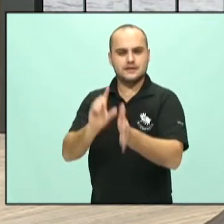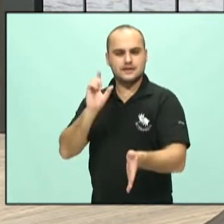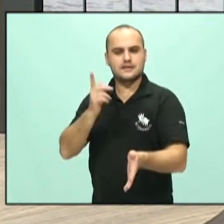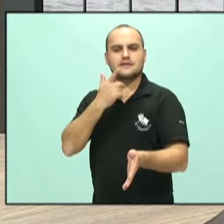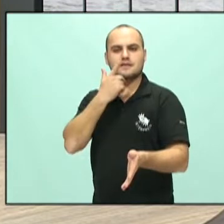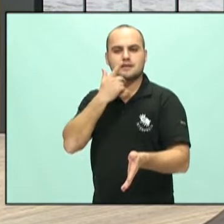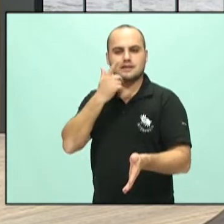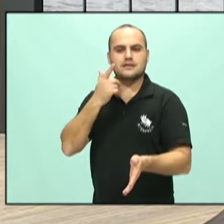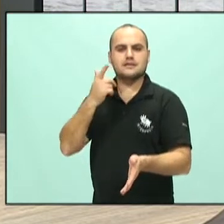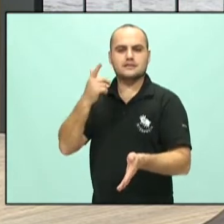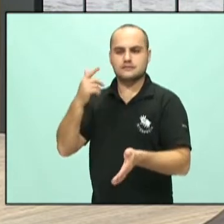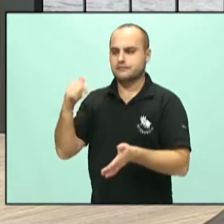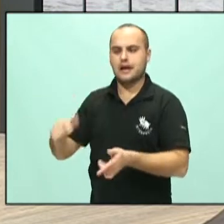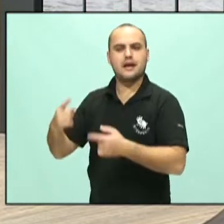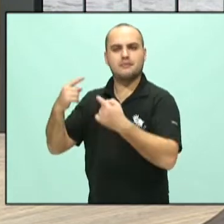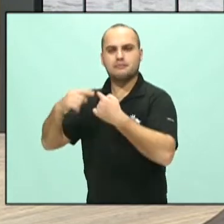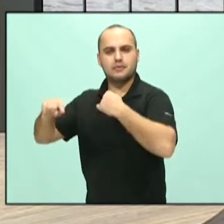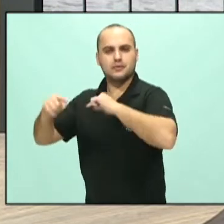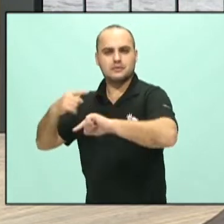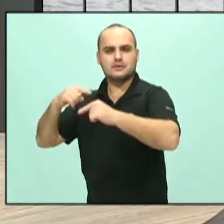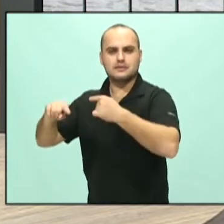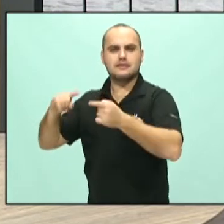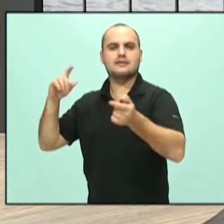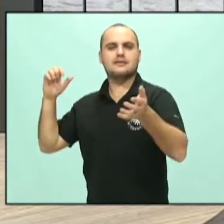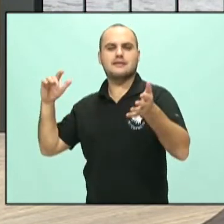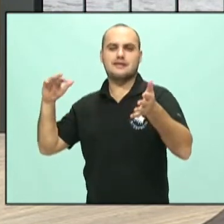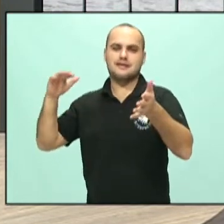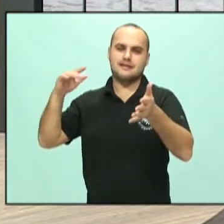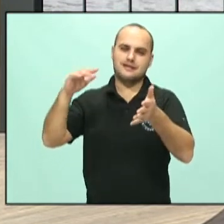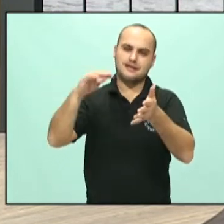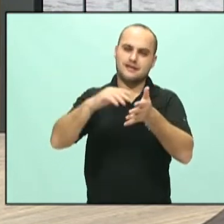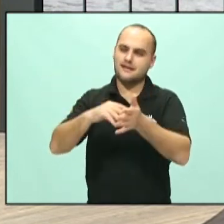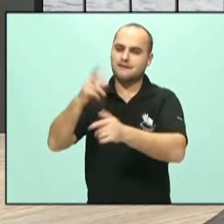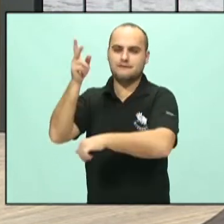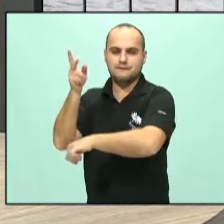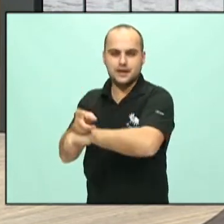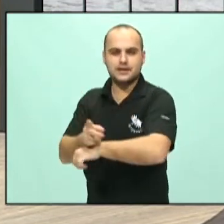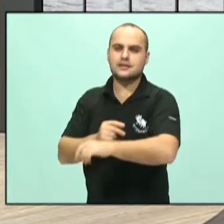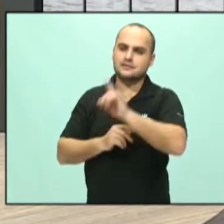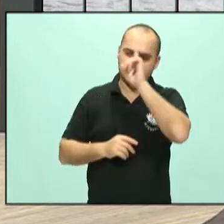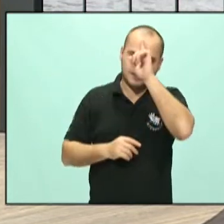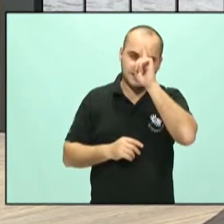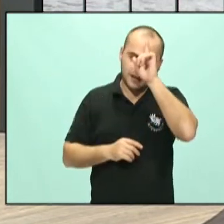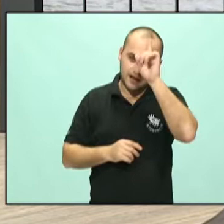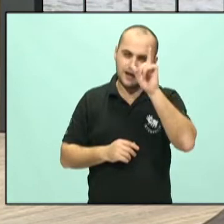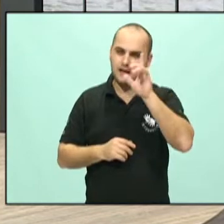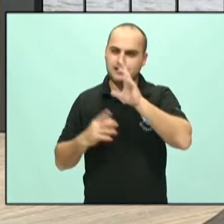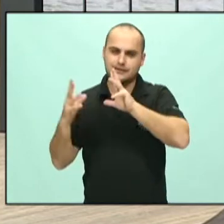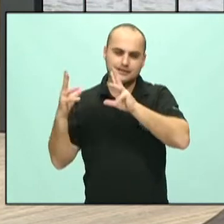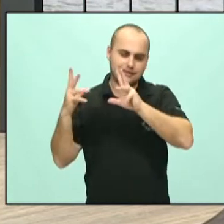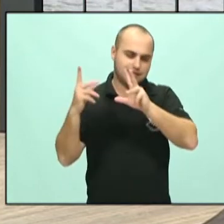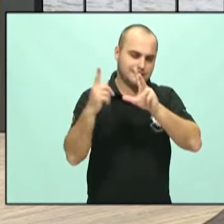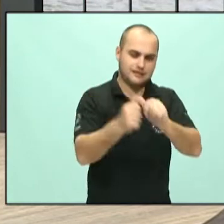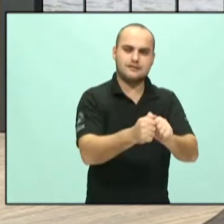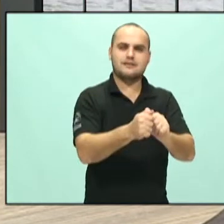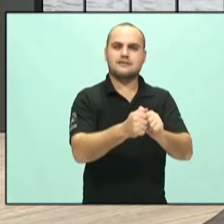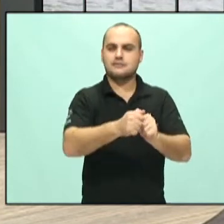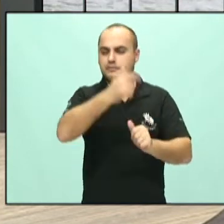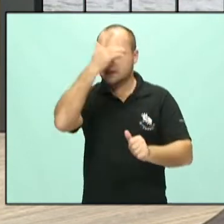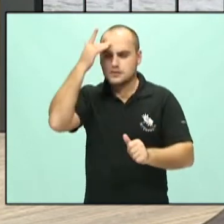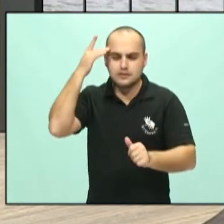anteriormente, desde a produção musical, a toda a produção do vídeo, a ideia, né? A captação de pessoas para fazer essa